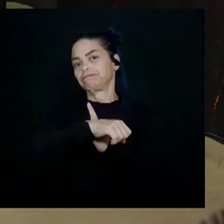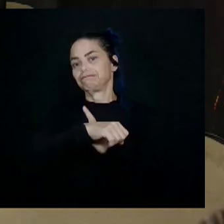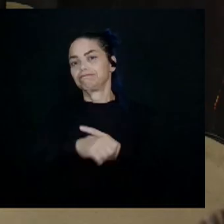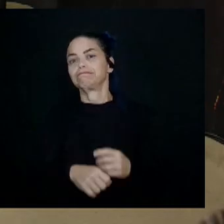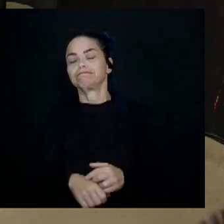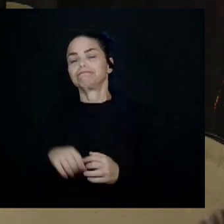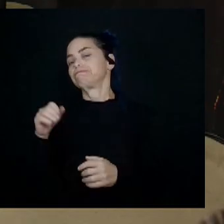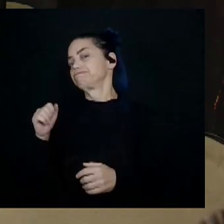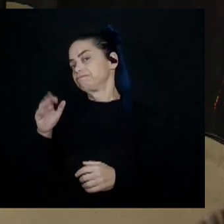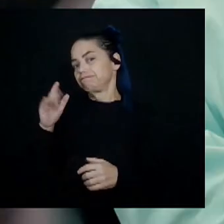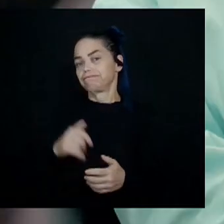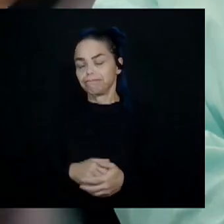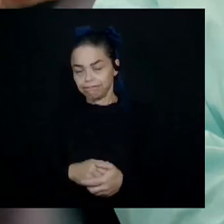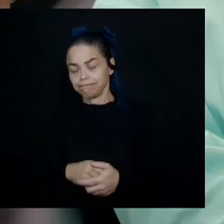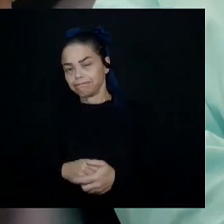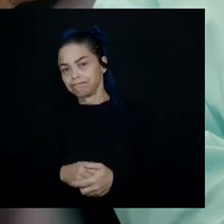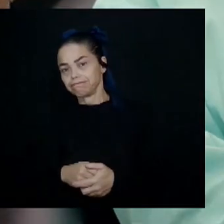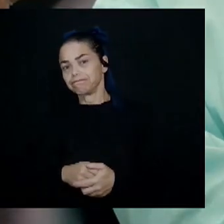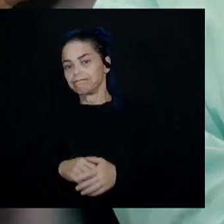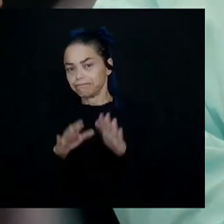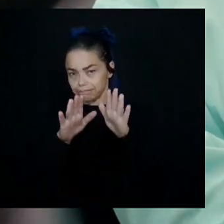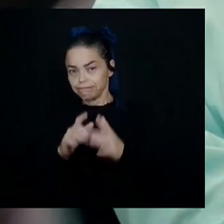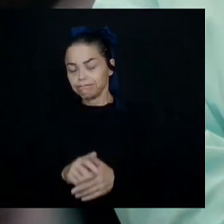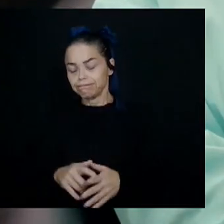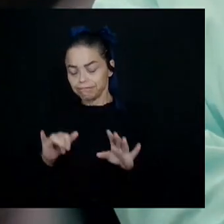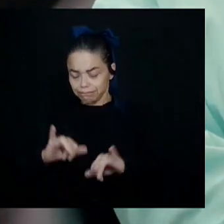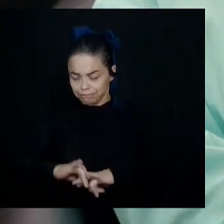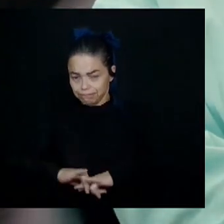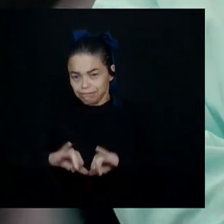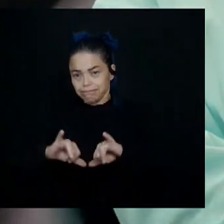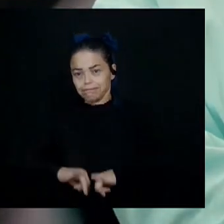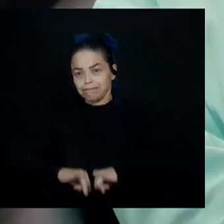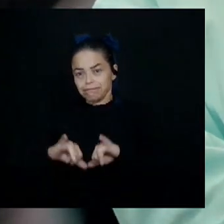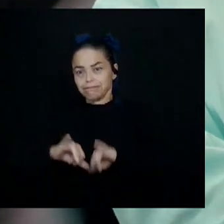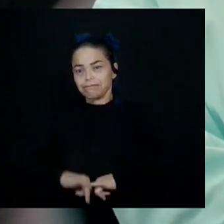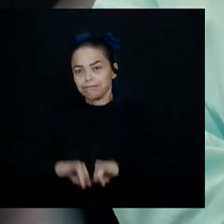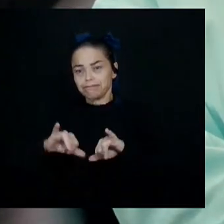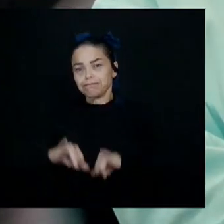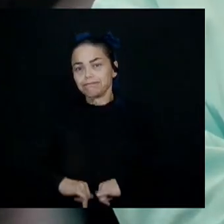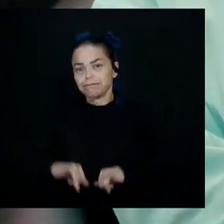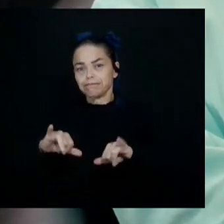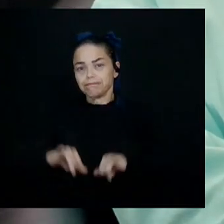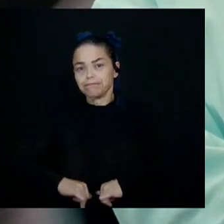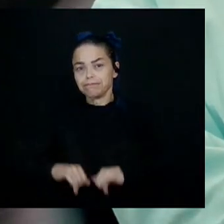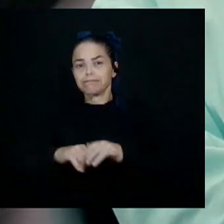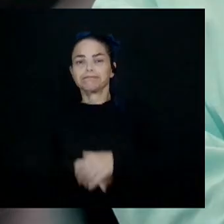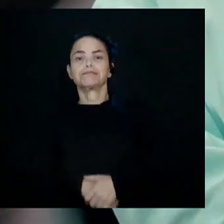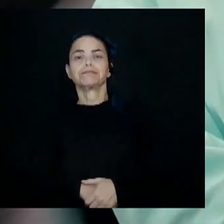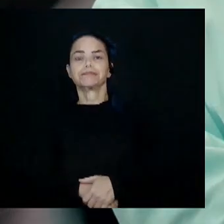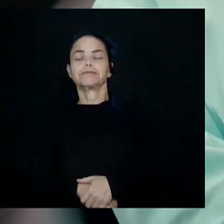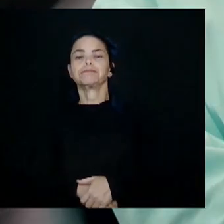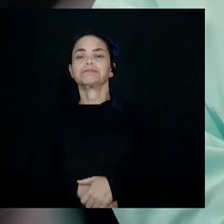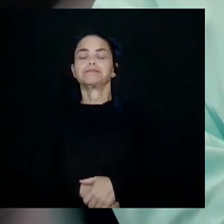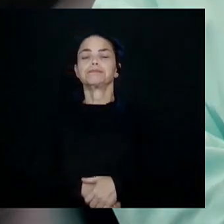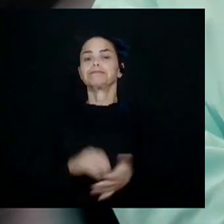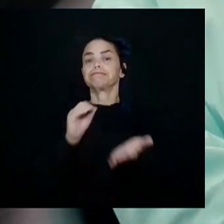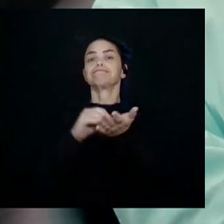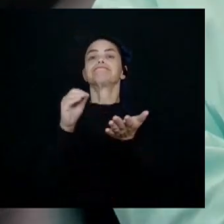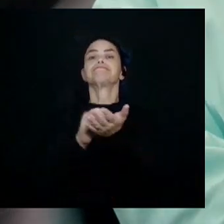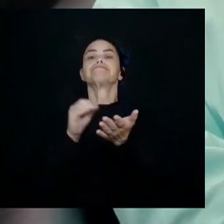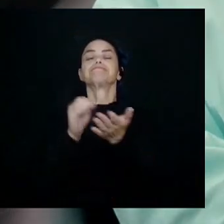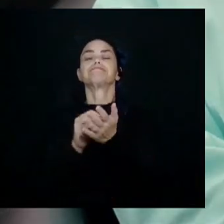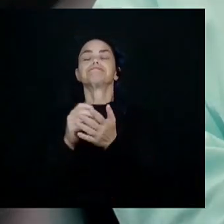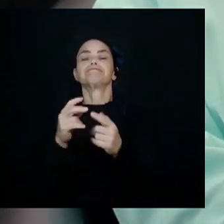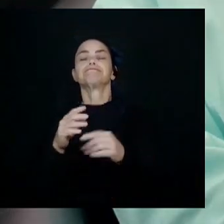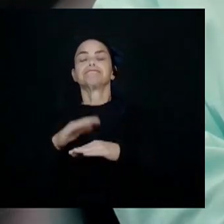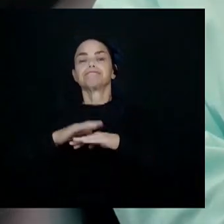E aí, mais sofrimentos. Porque essa falta de autocuidado, a criança